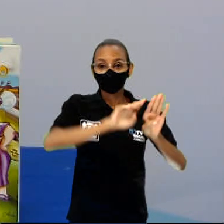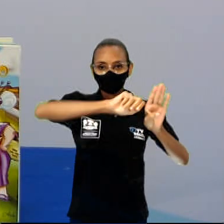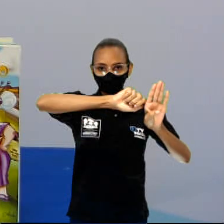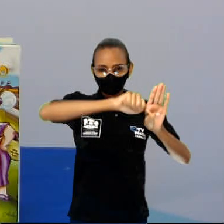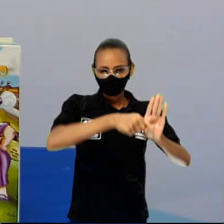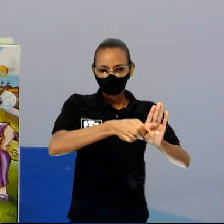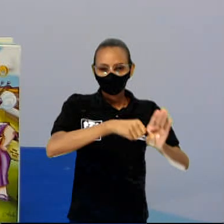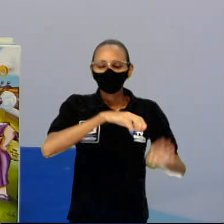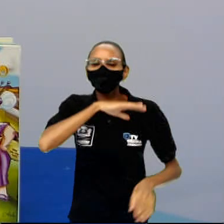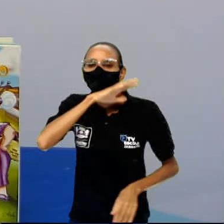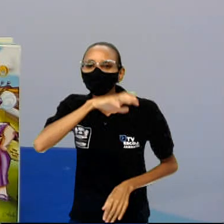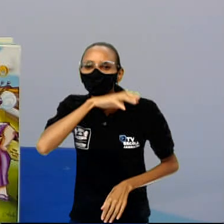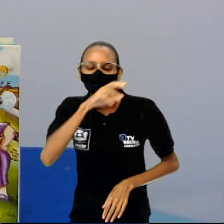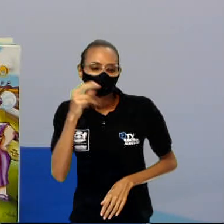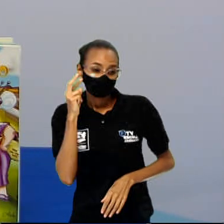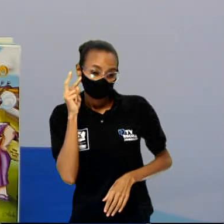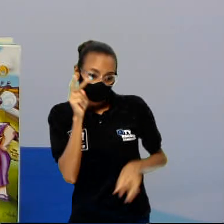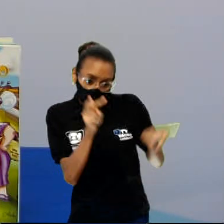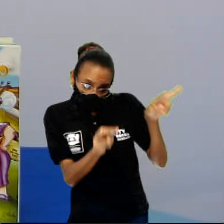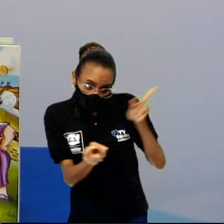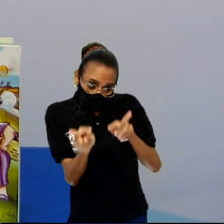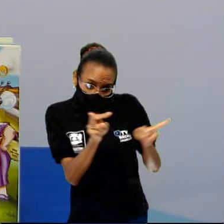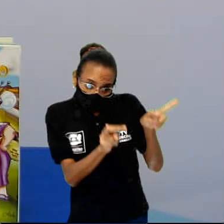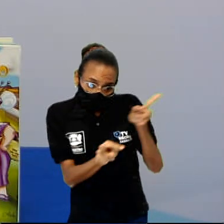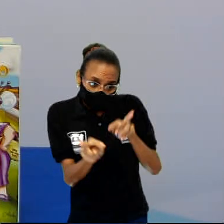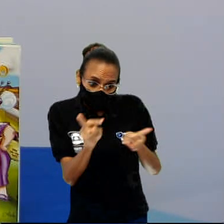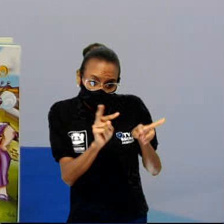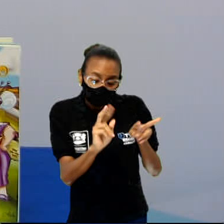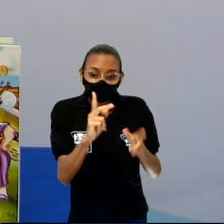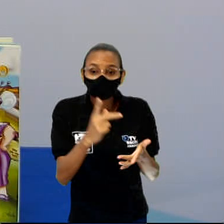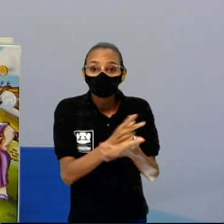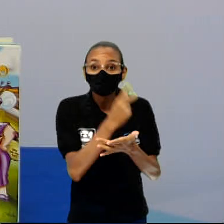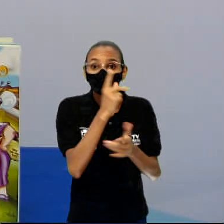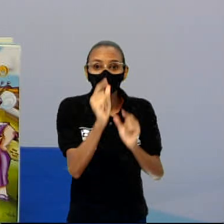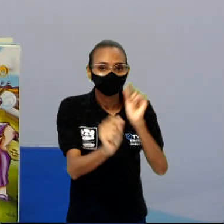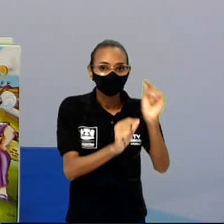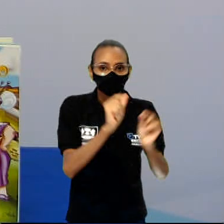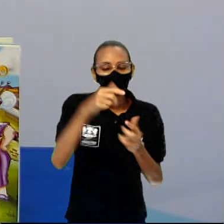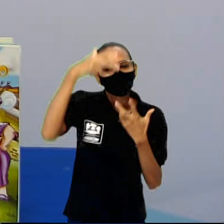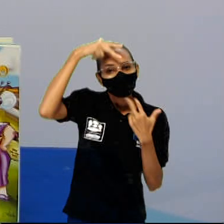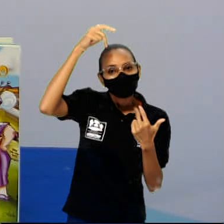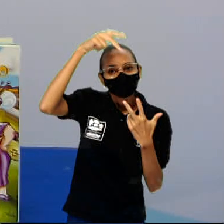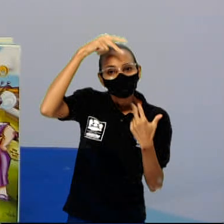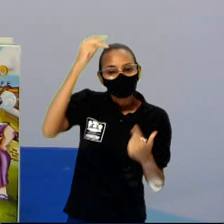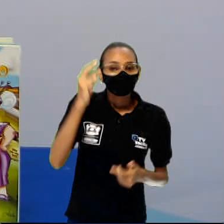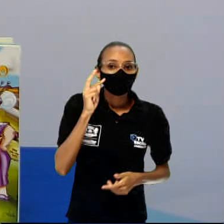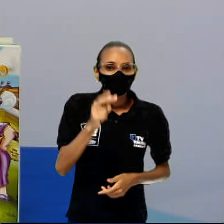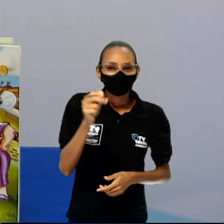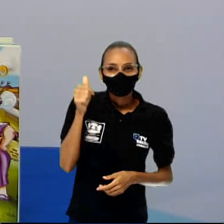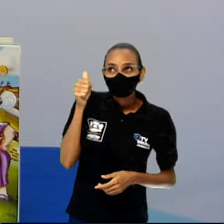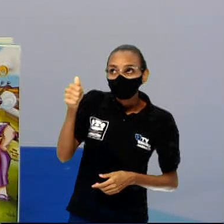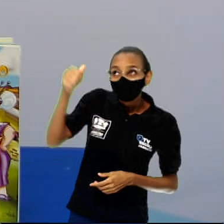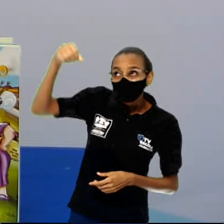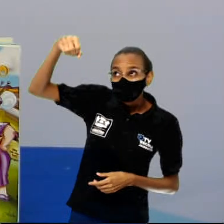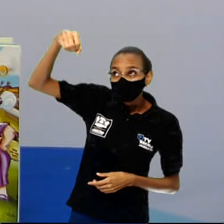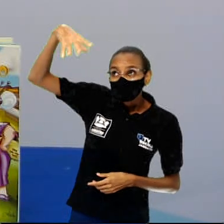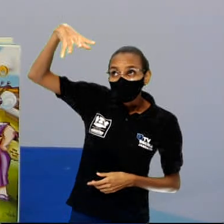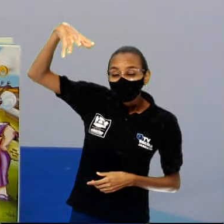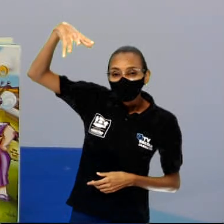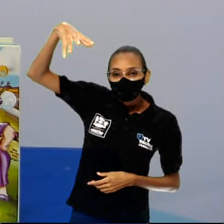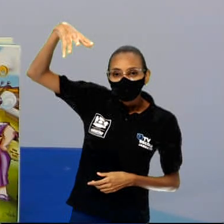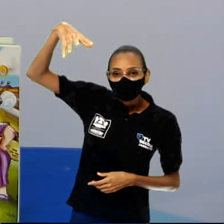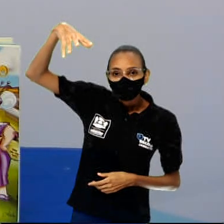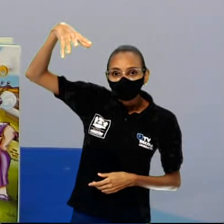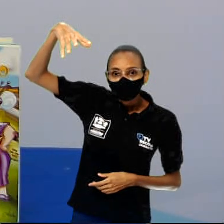animais ficaram observando, tipo, tudo ligado o que ia acontecer. O bode sabia onde acendia a luz do celeiro, paca a